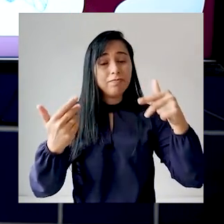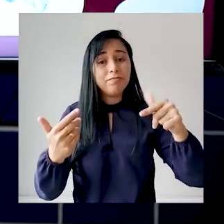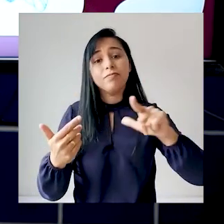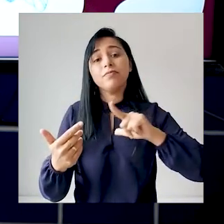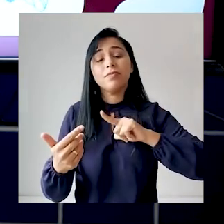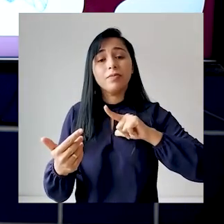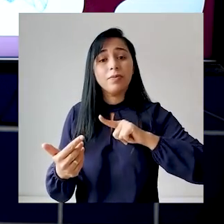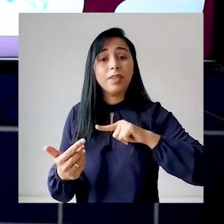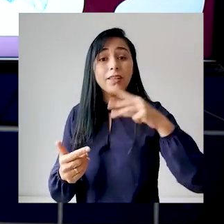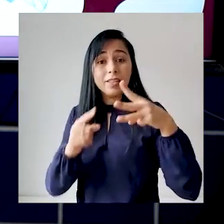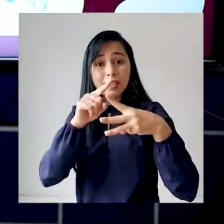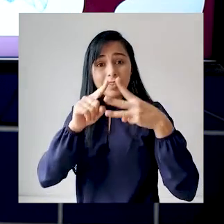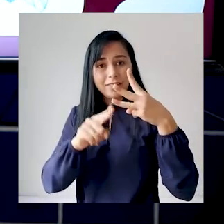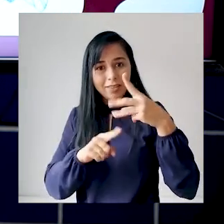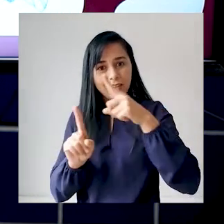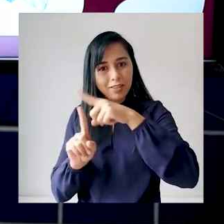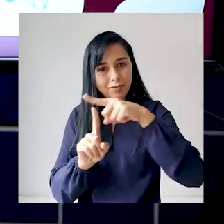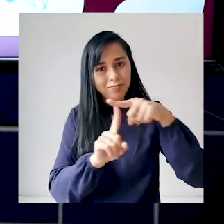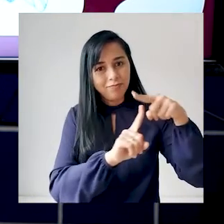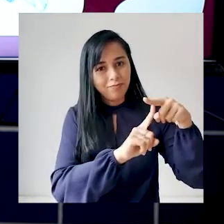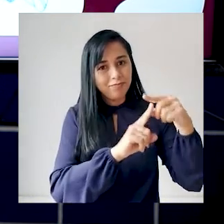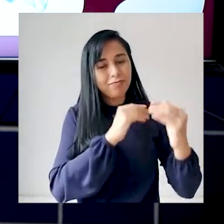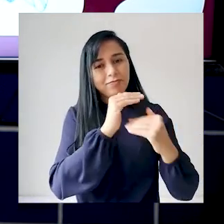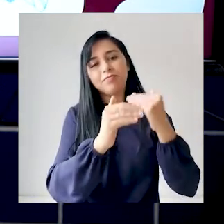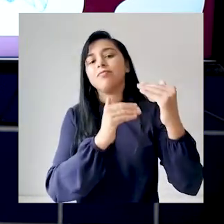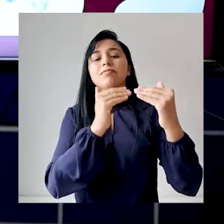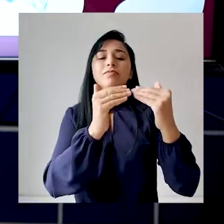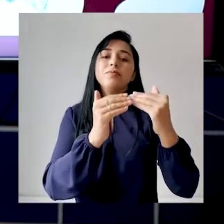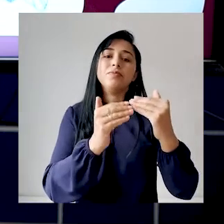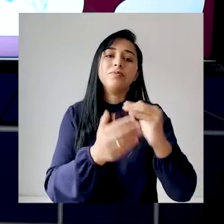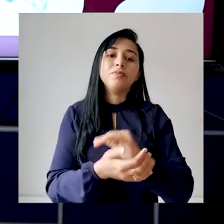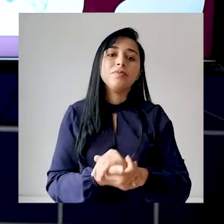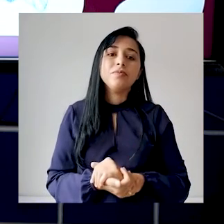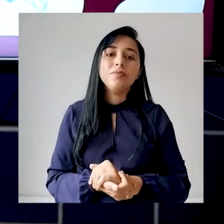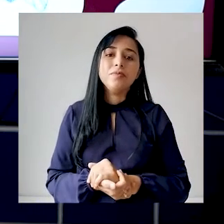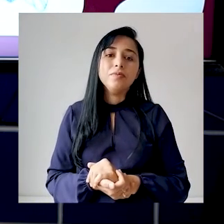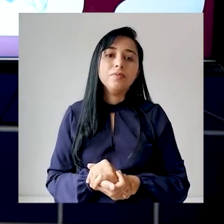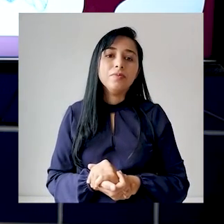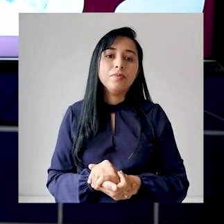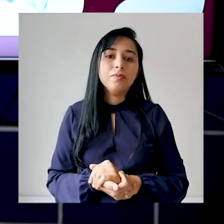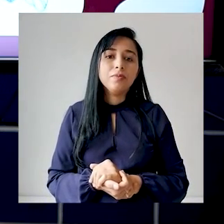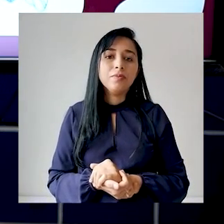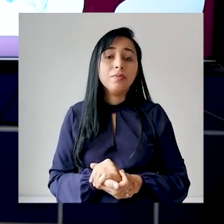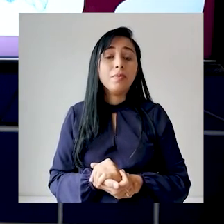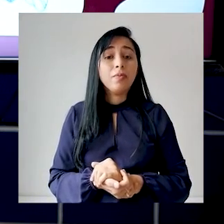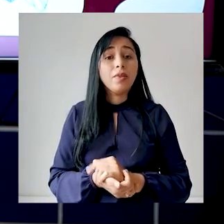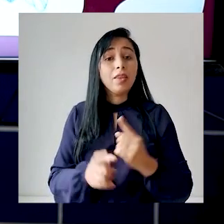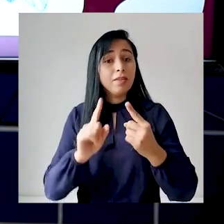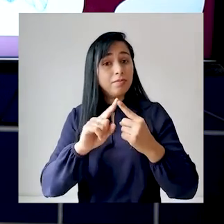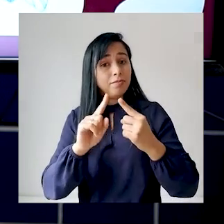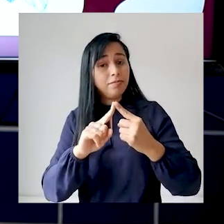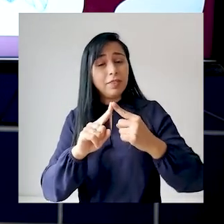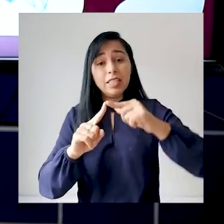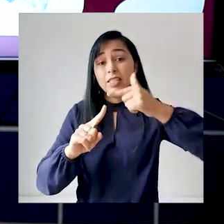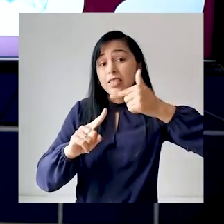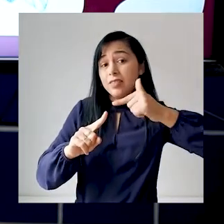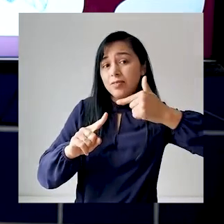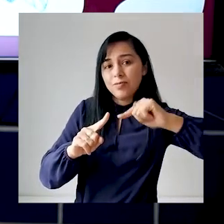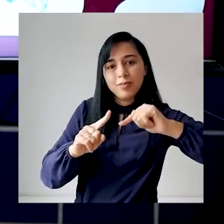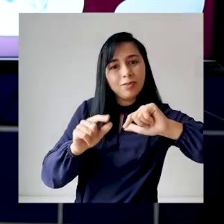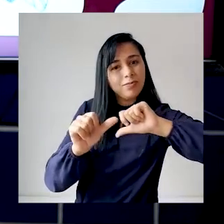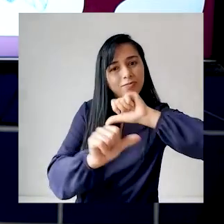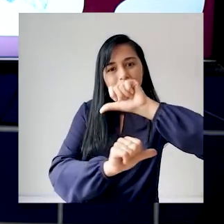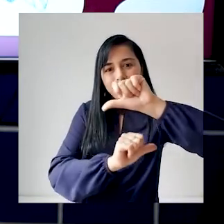temos 3 tipos de desenvolvimento. Um desenvolvimento sem metamorfose,